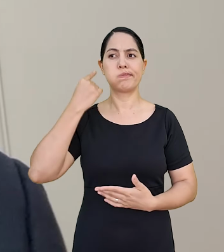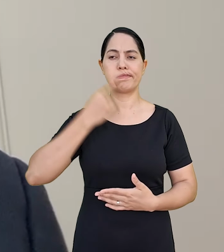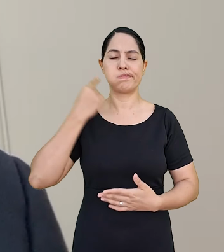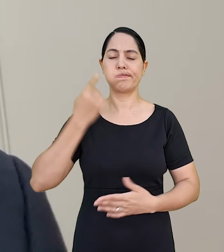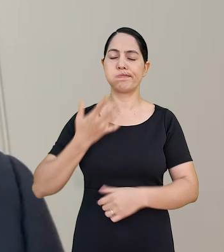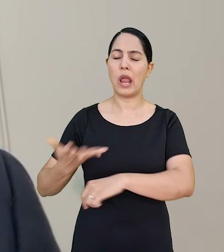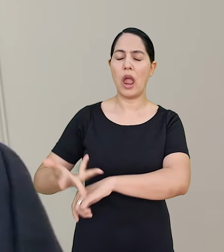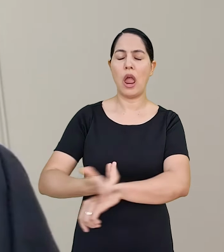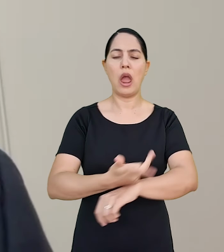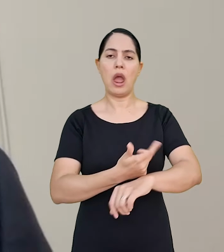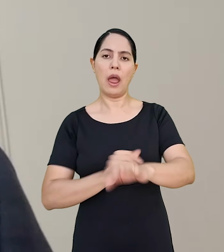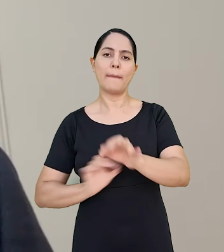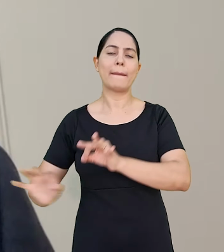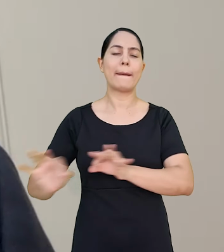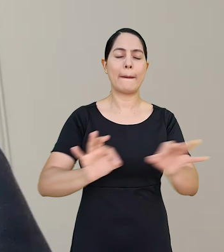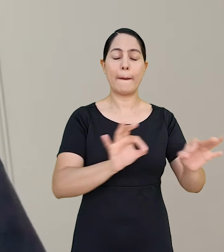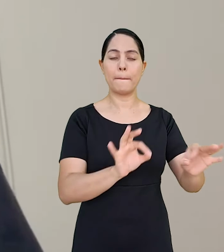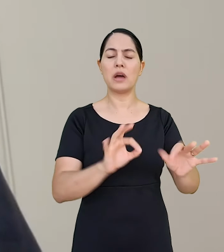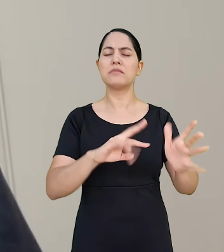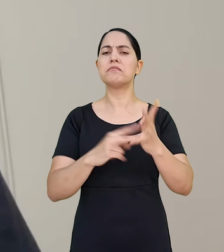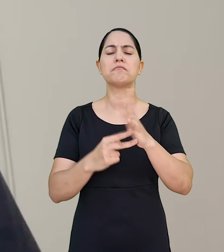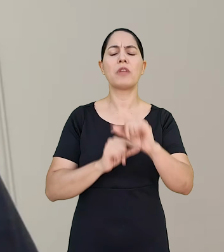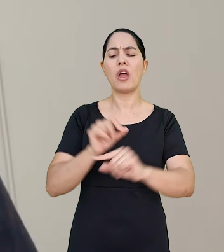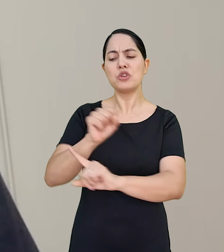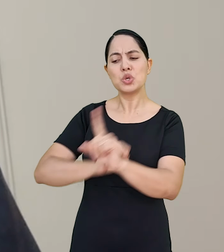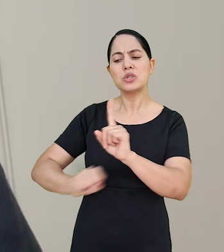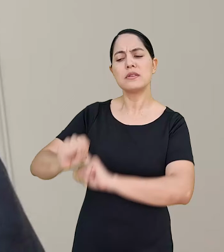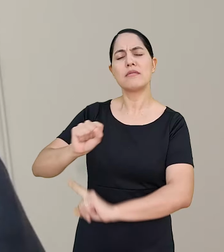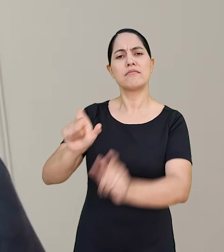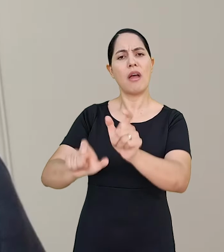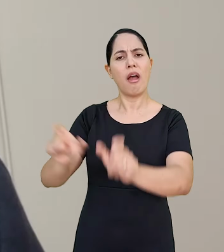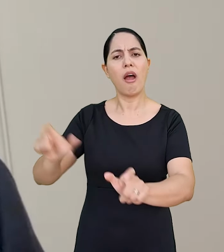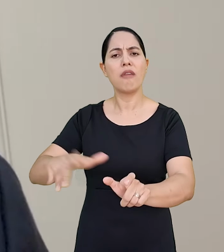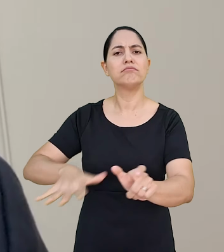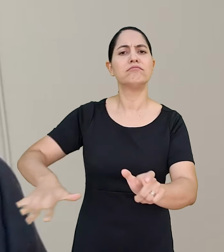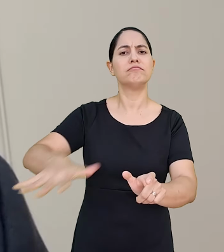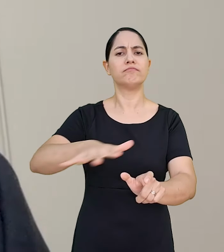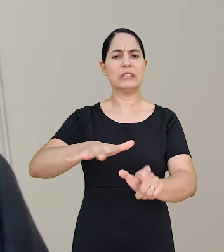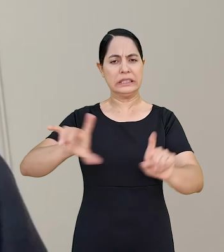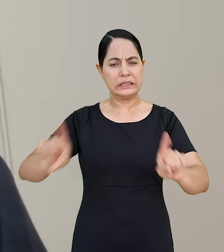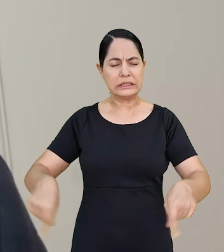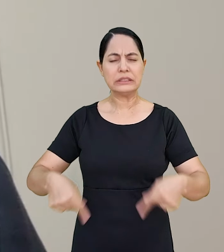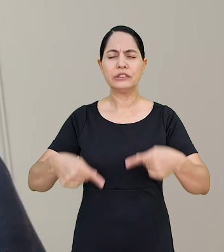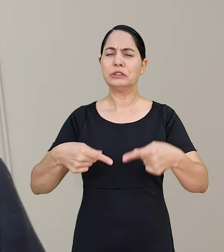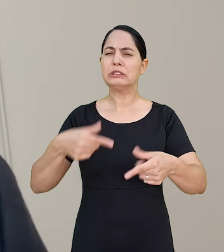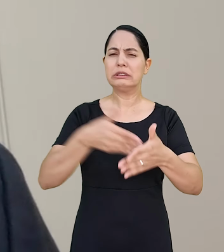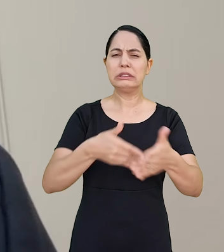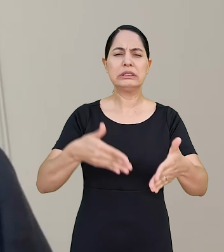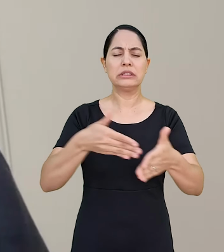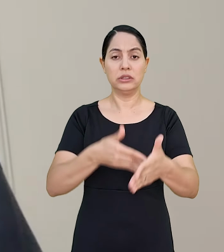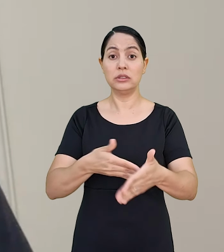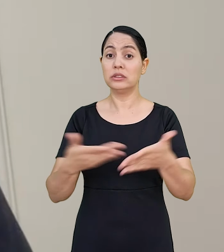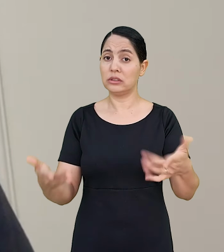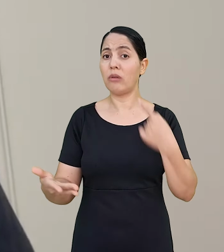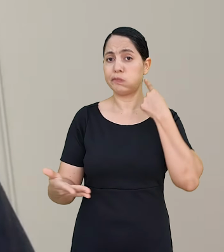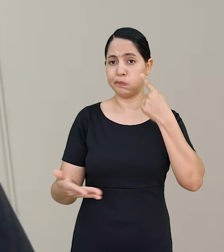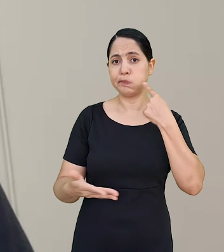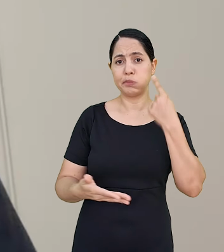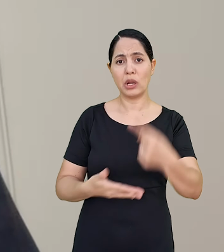e preparada é uma sociedade preparada para enfrentar as dificuldades que